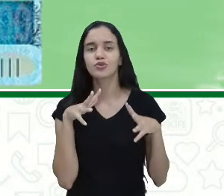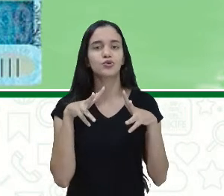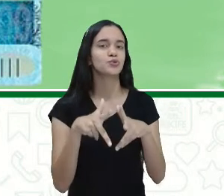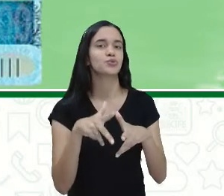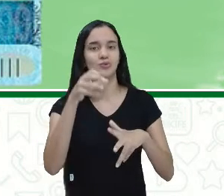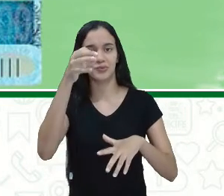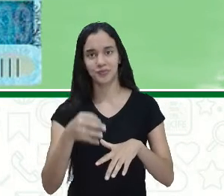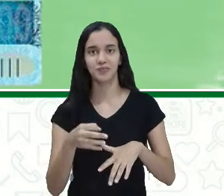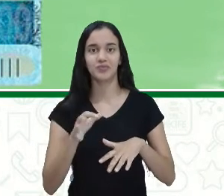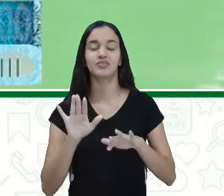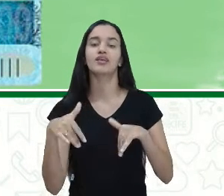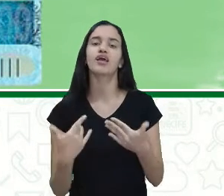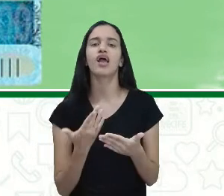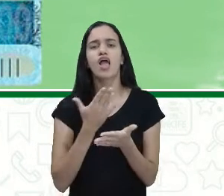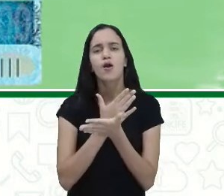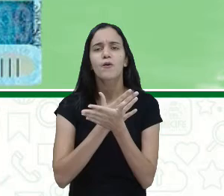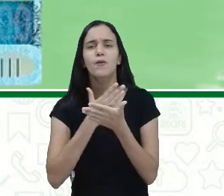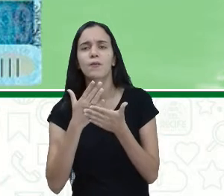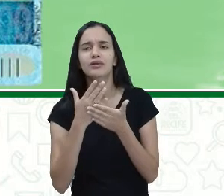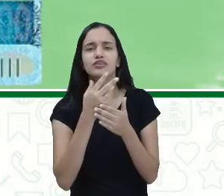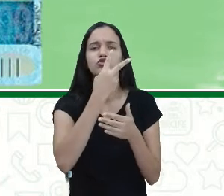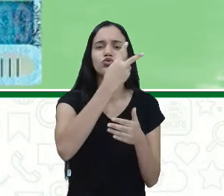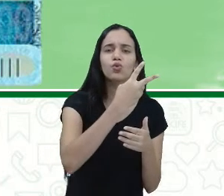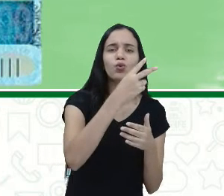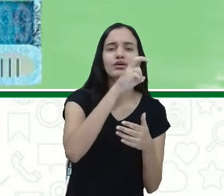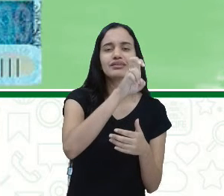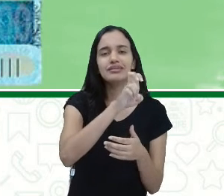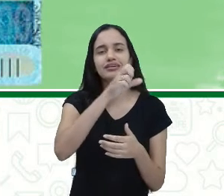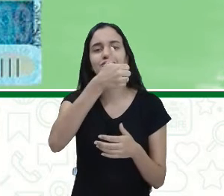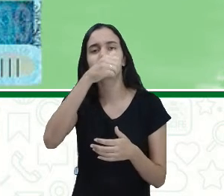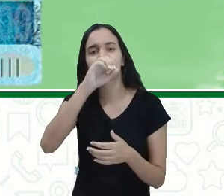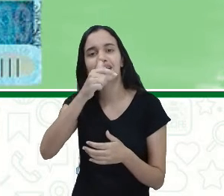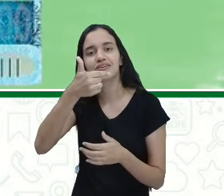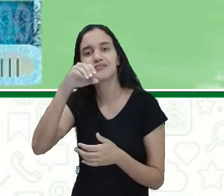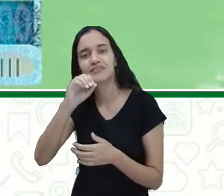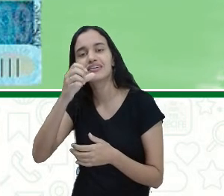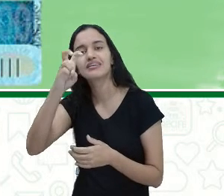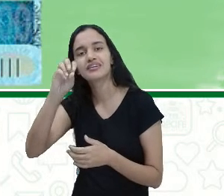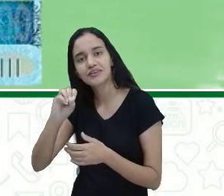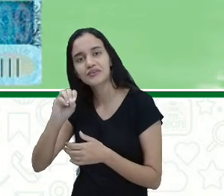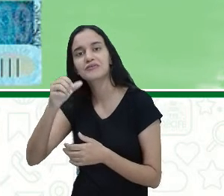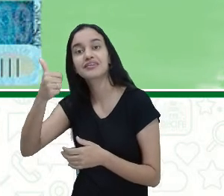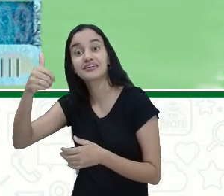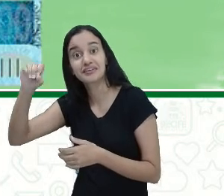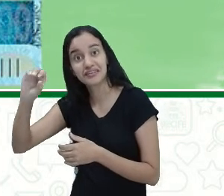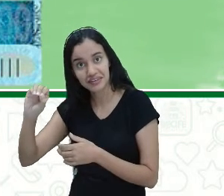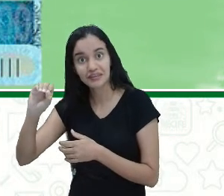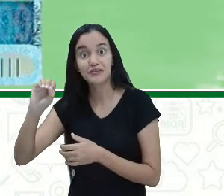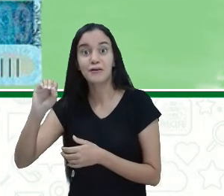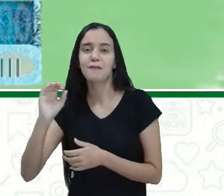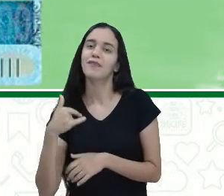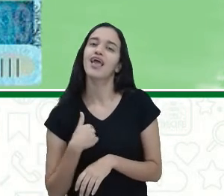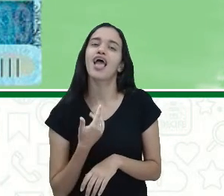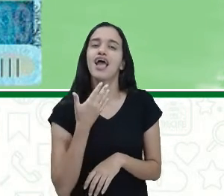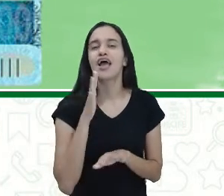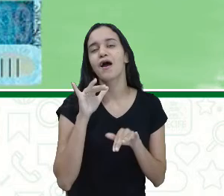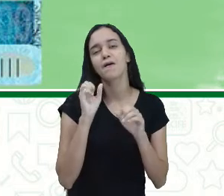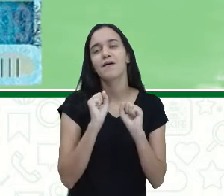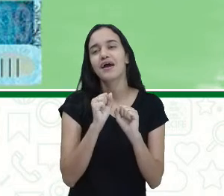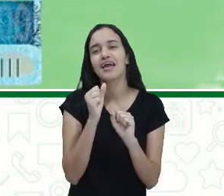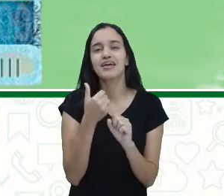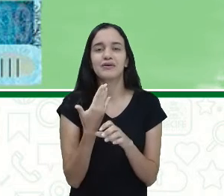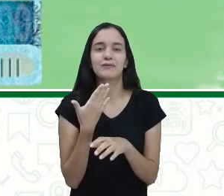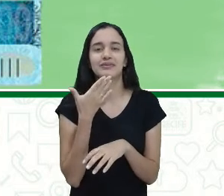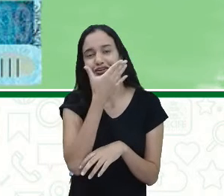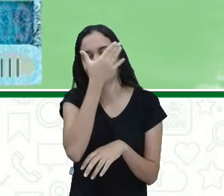tá? Comecei ali do 2, 5, 10, 20, 50 e 100, né? Esqueci de pôr a de